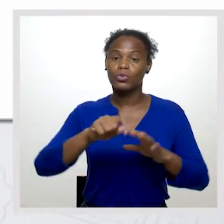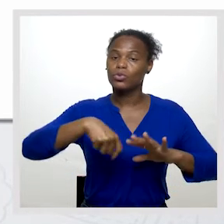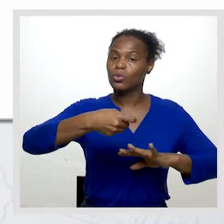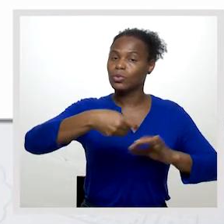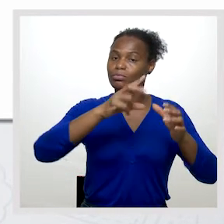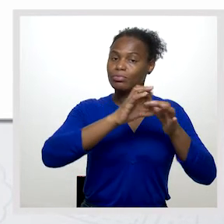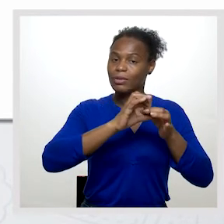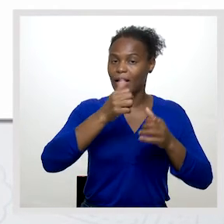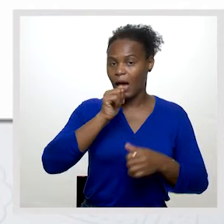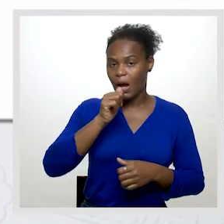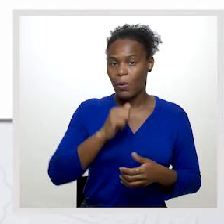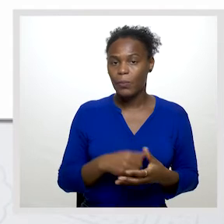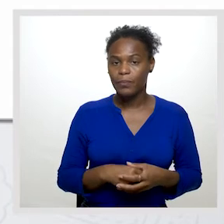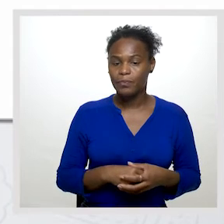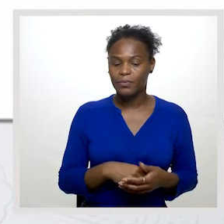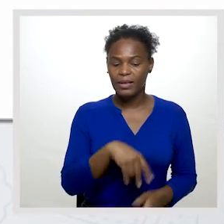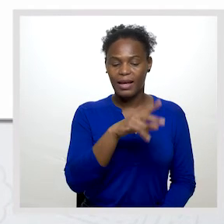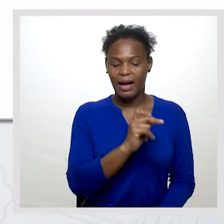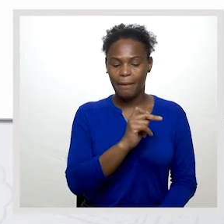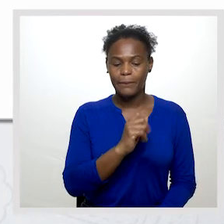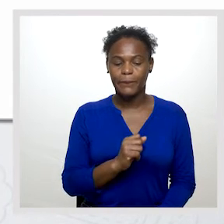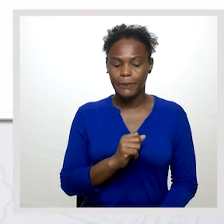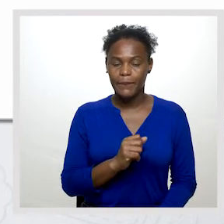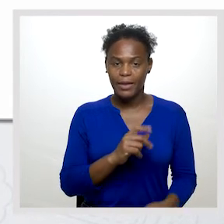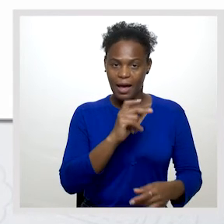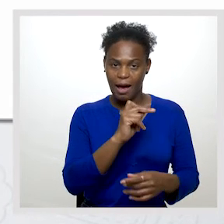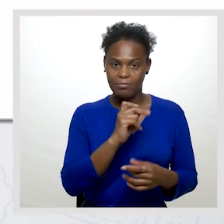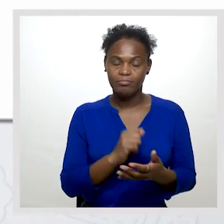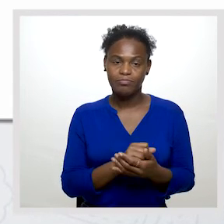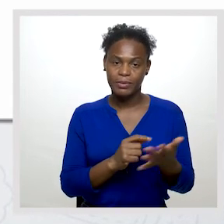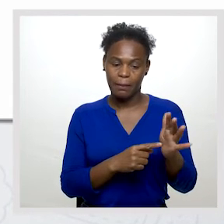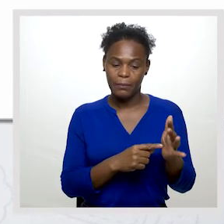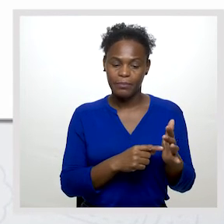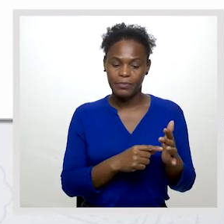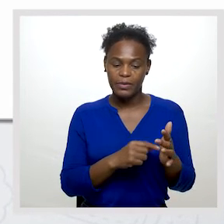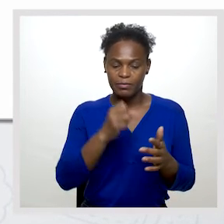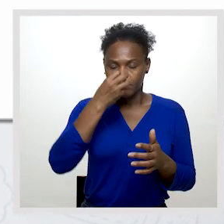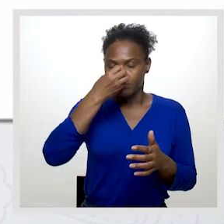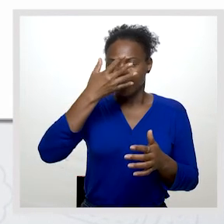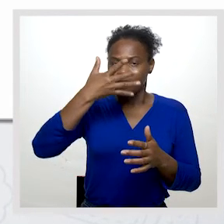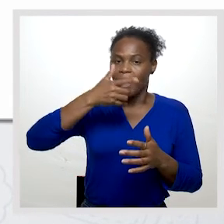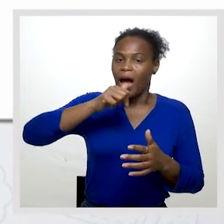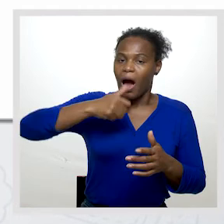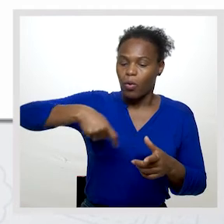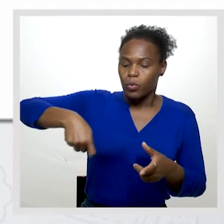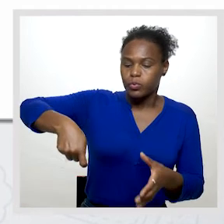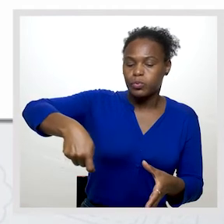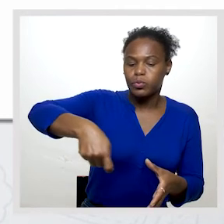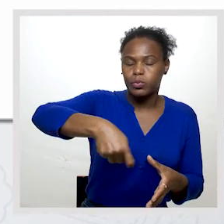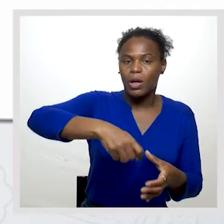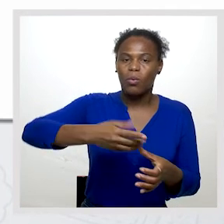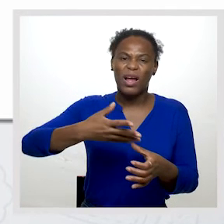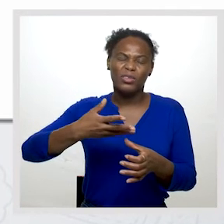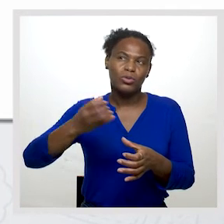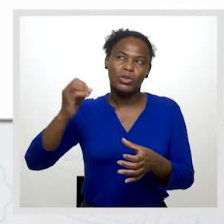linha A temos o seguinte: regar o jardim na hora de menor temperatura. B.